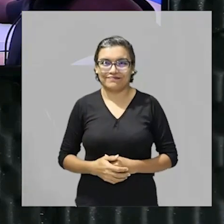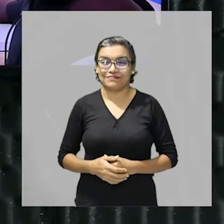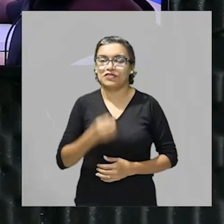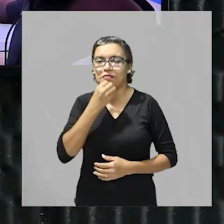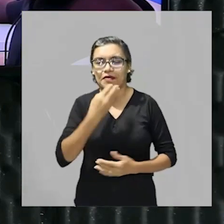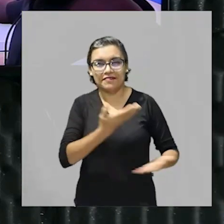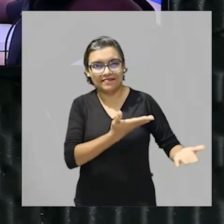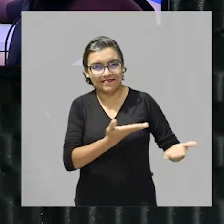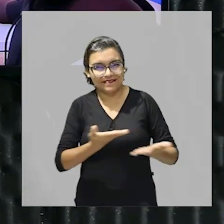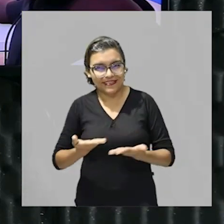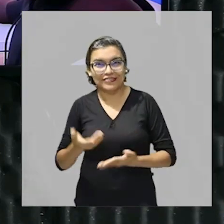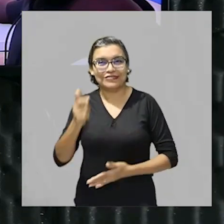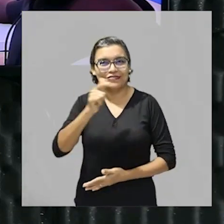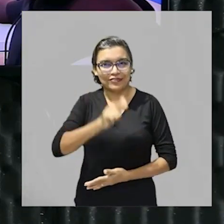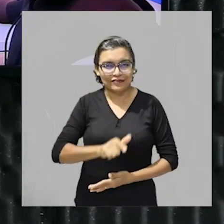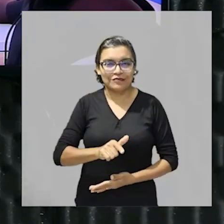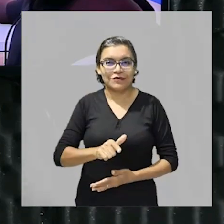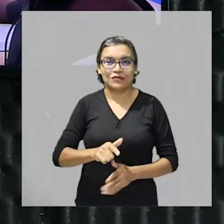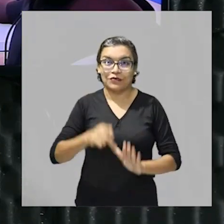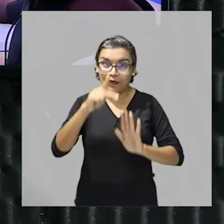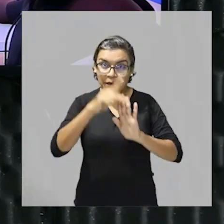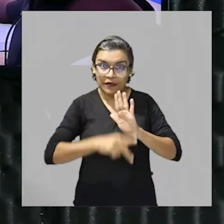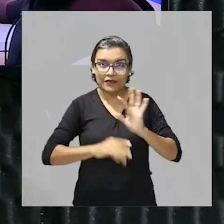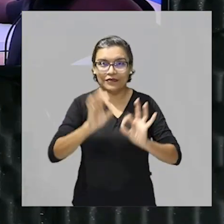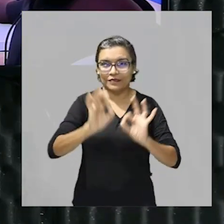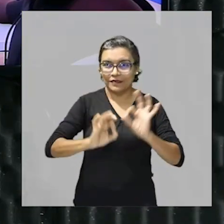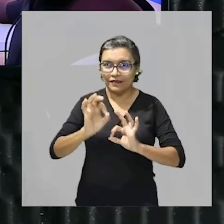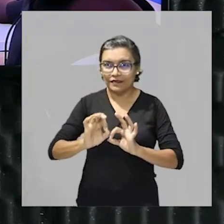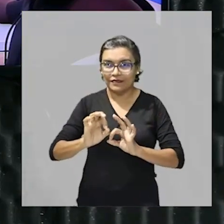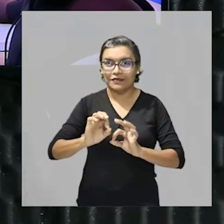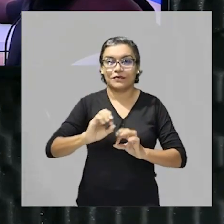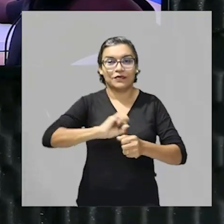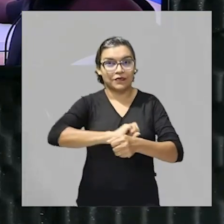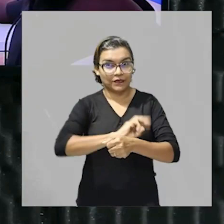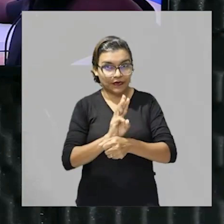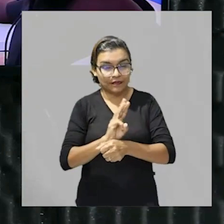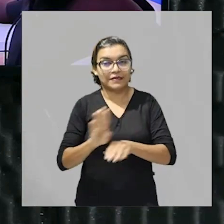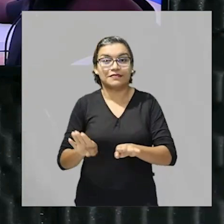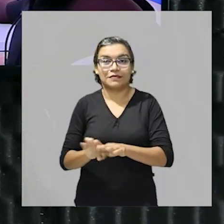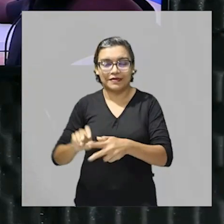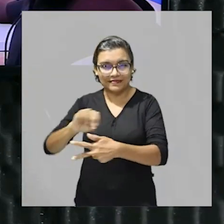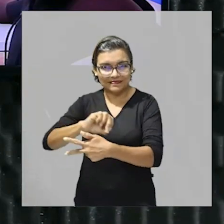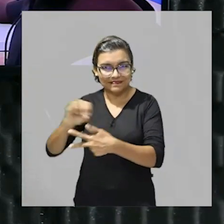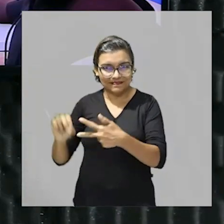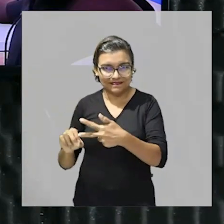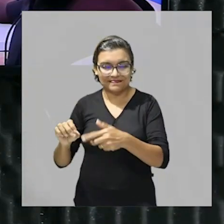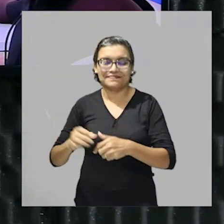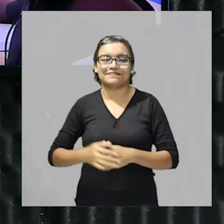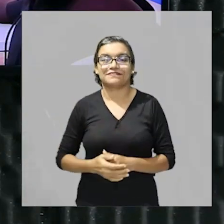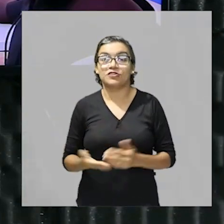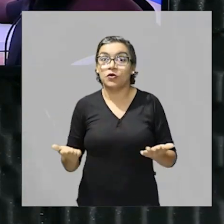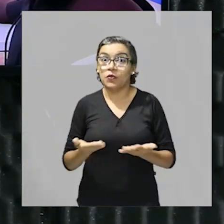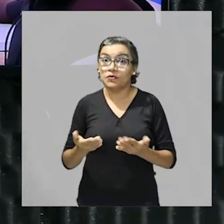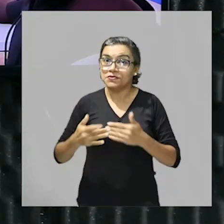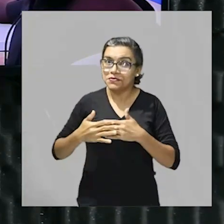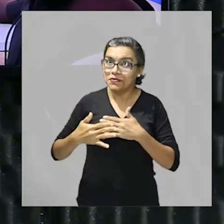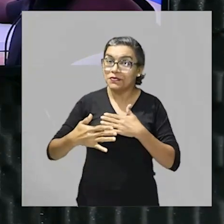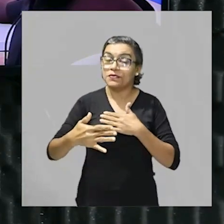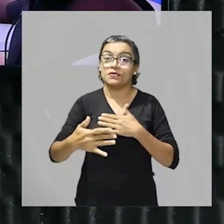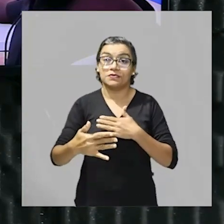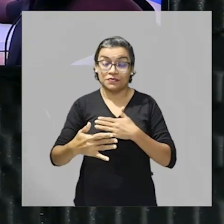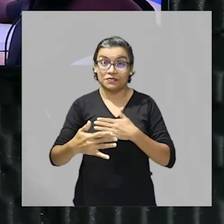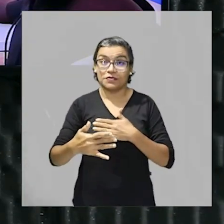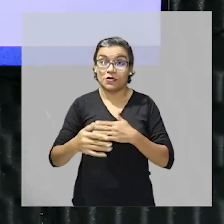sejam bem-vindos mais uma vez ao projeto preparatório PAIS-UEMA e Enem. Hoje nós vamos continuar com a linha